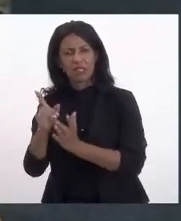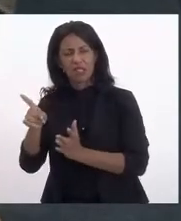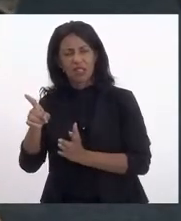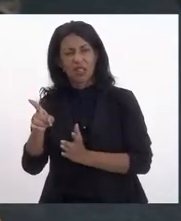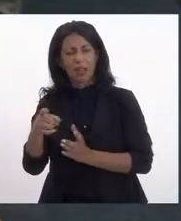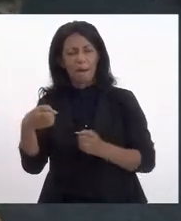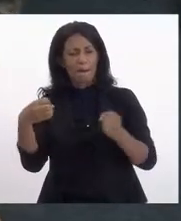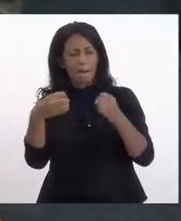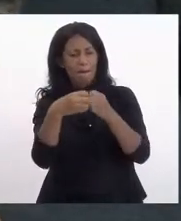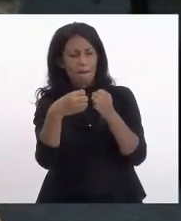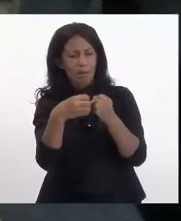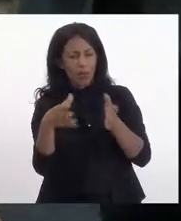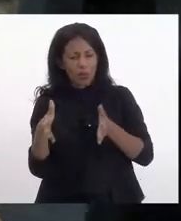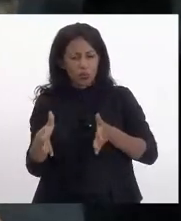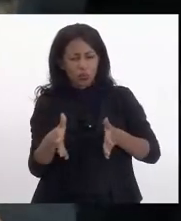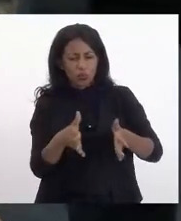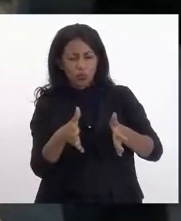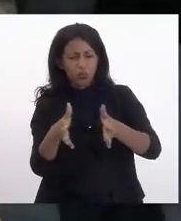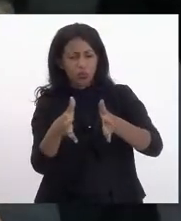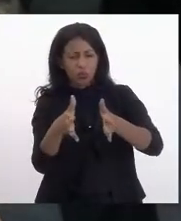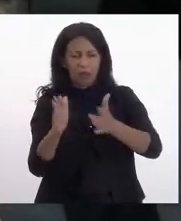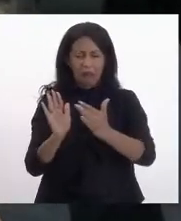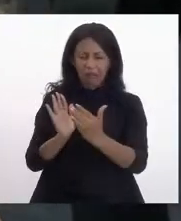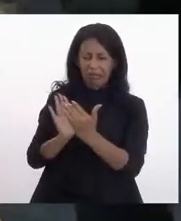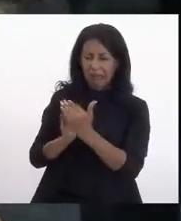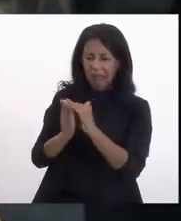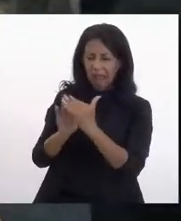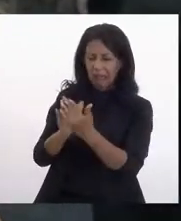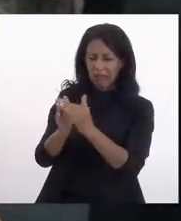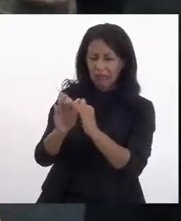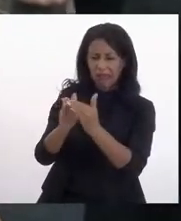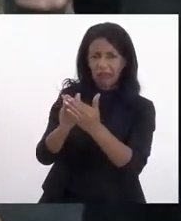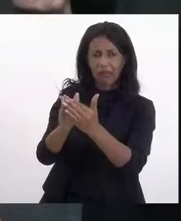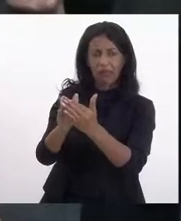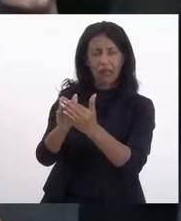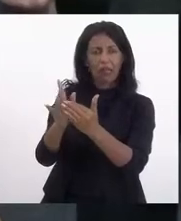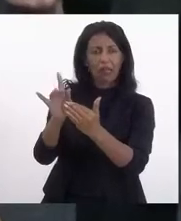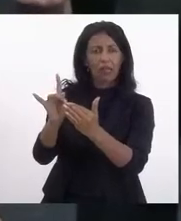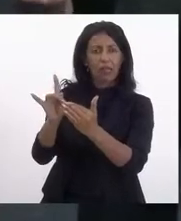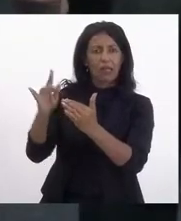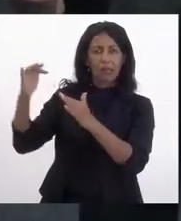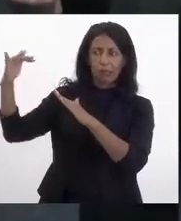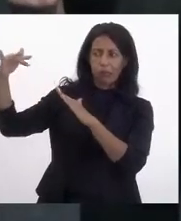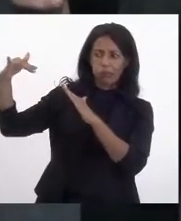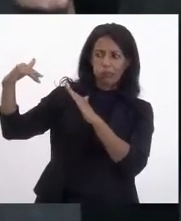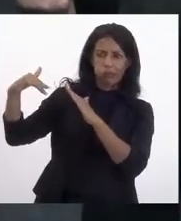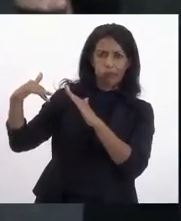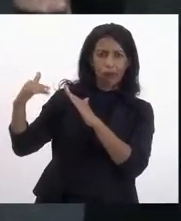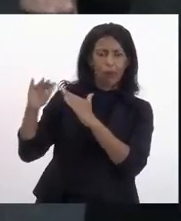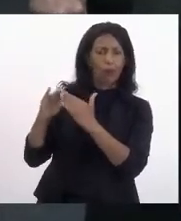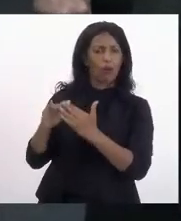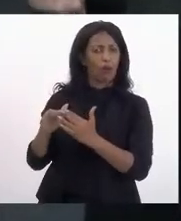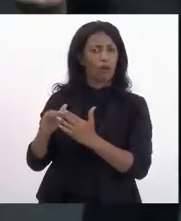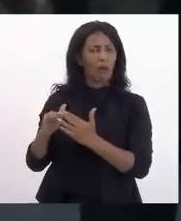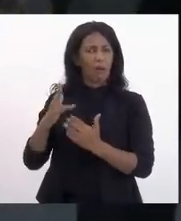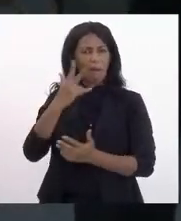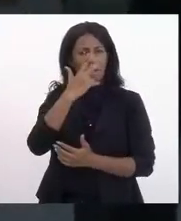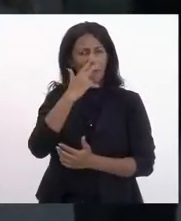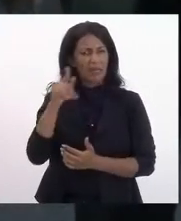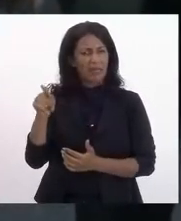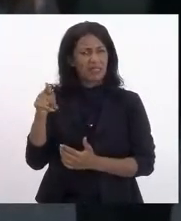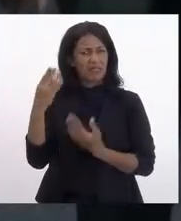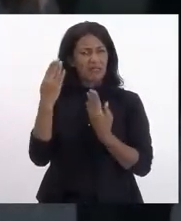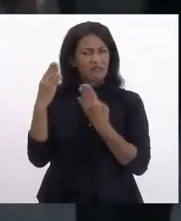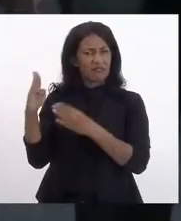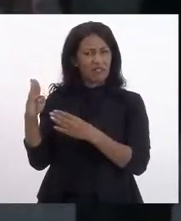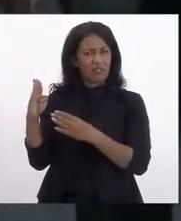margens dos rios e nas encostas, e serem vítimas disso. Quer dizer, se criminaliza a vítima. Desde que se acabou